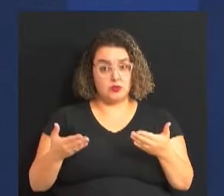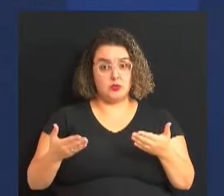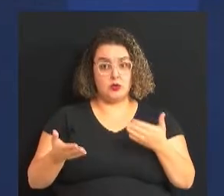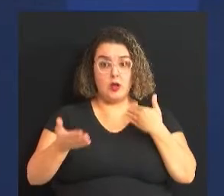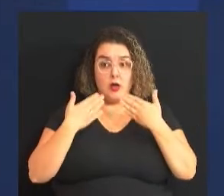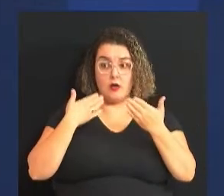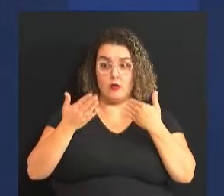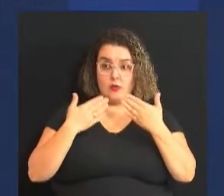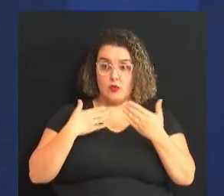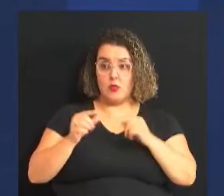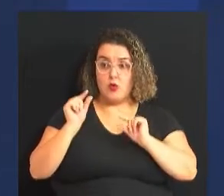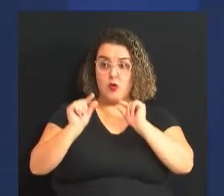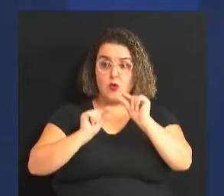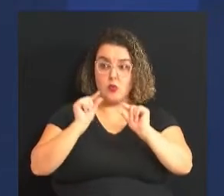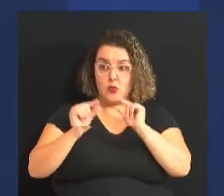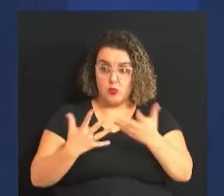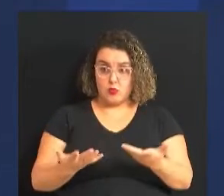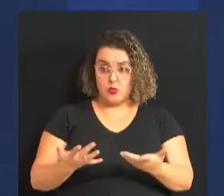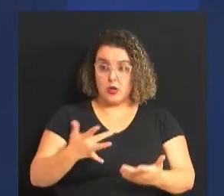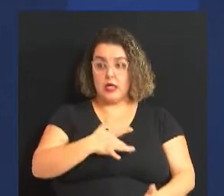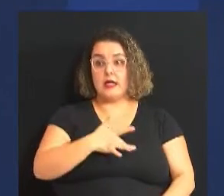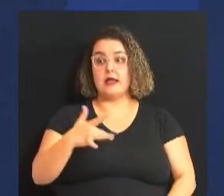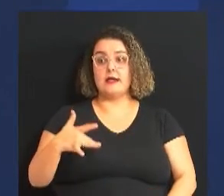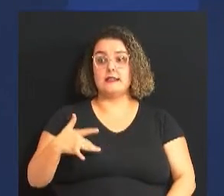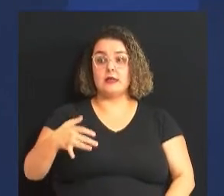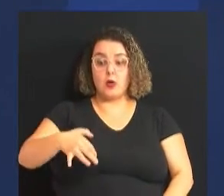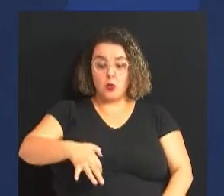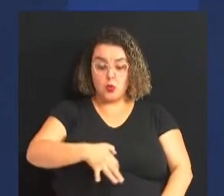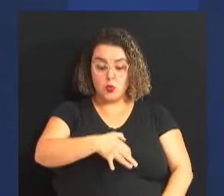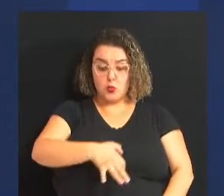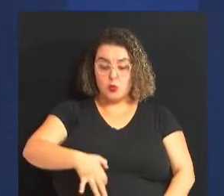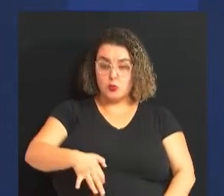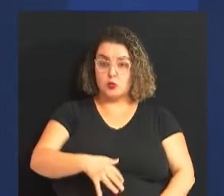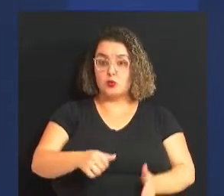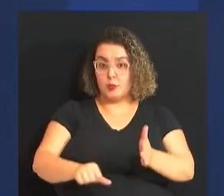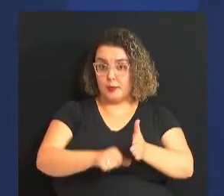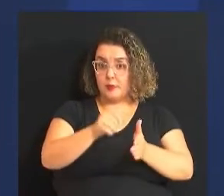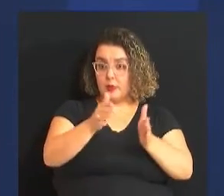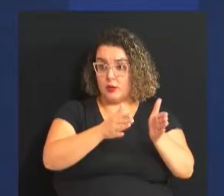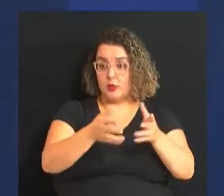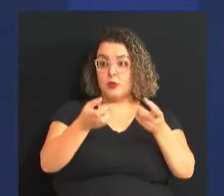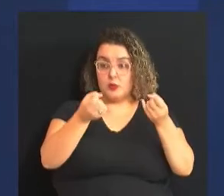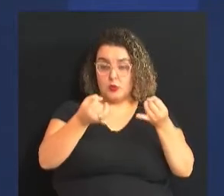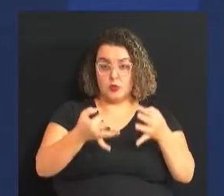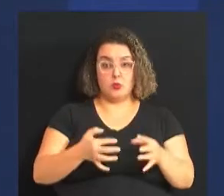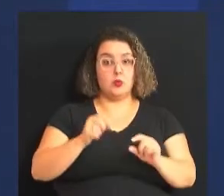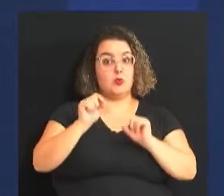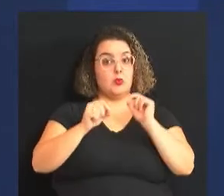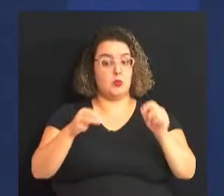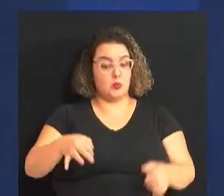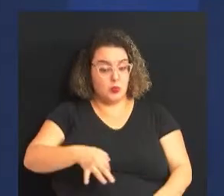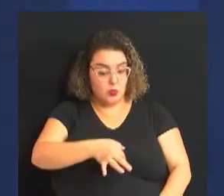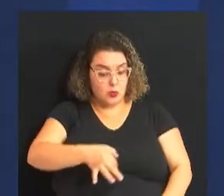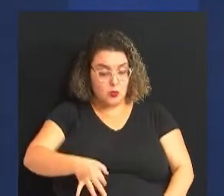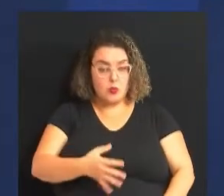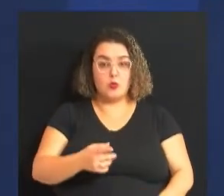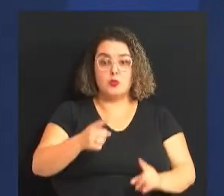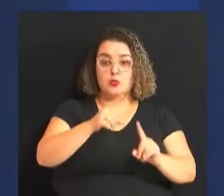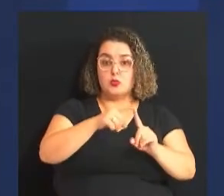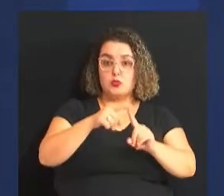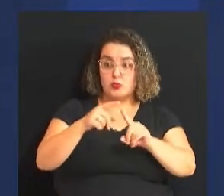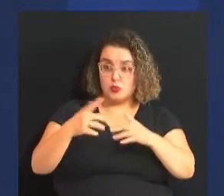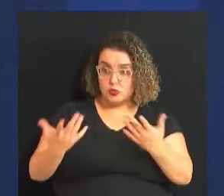falando um pouquinho sobre a saúde do intestino. No primeiro bloco, a gente explicou o que é o intestino, os tipos,